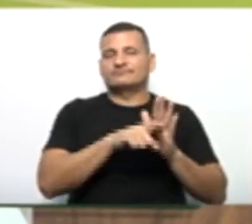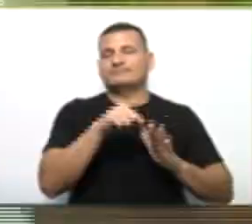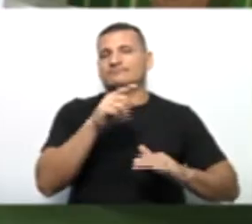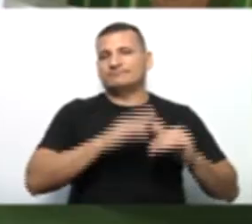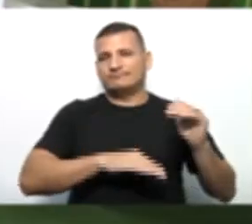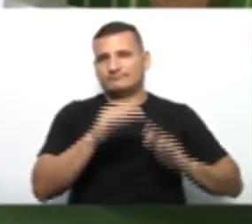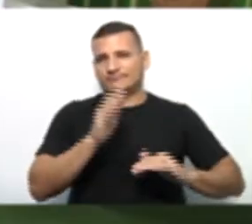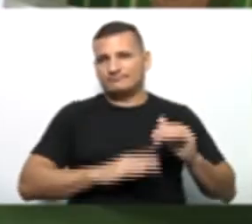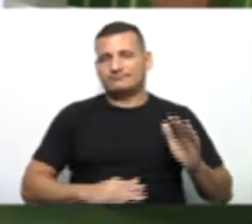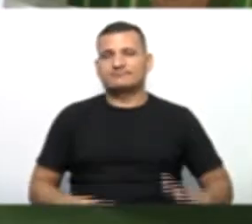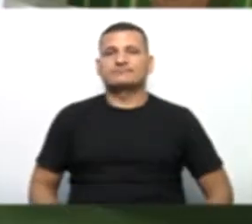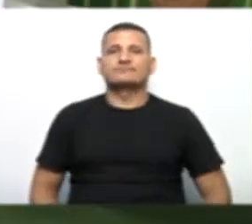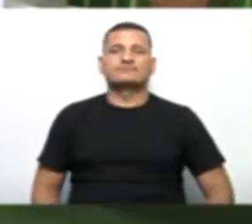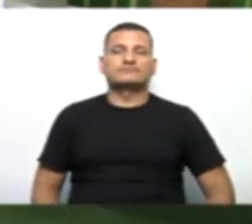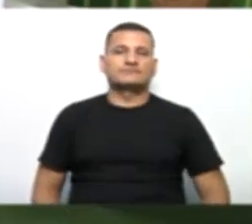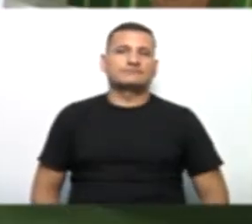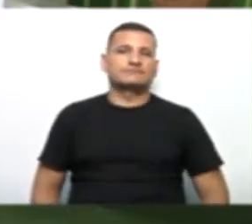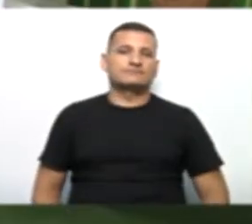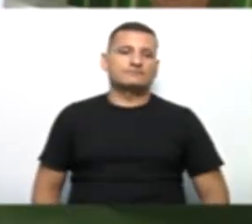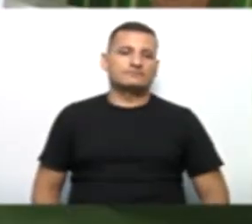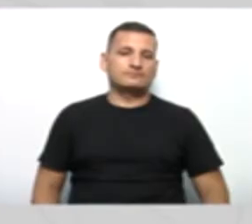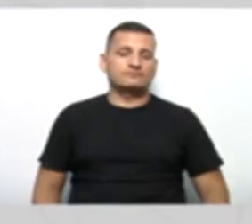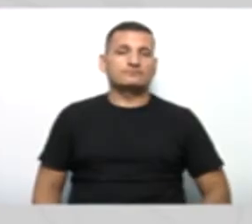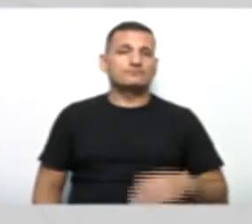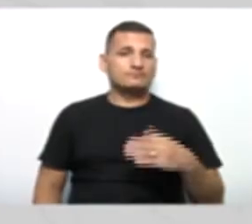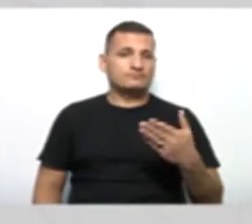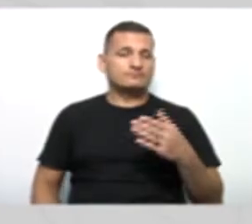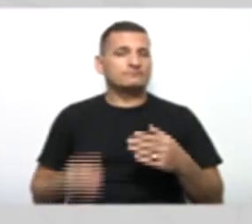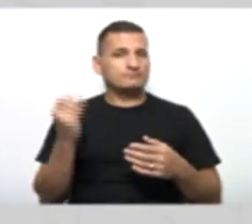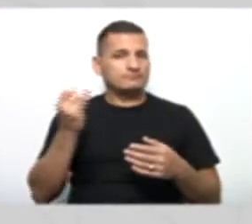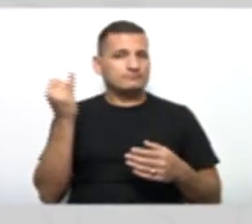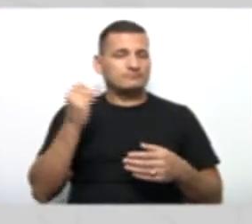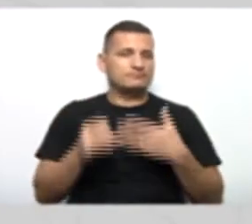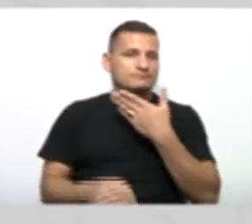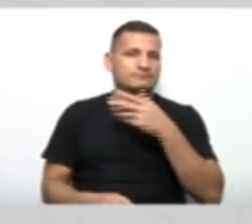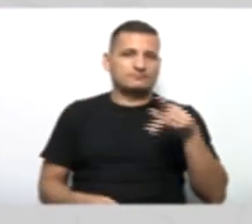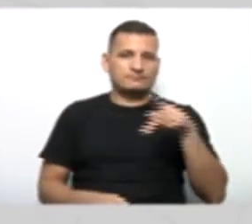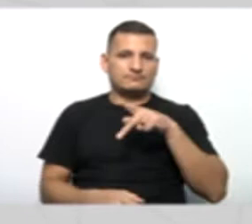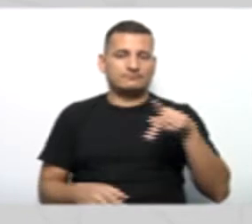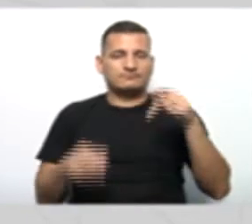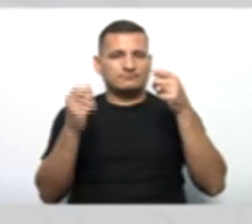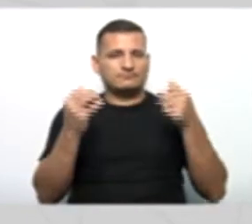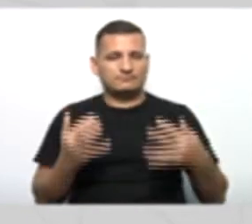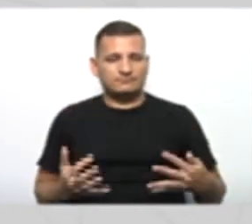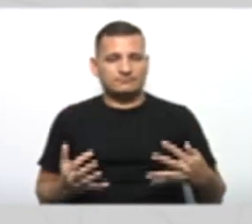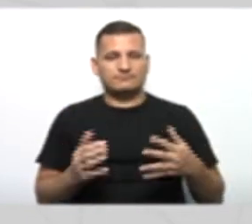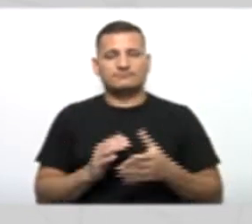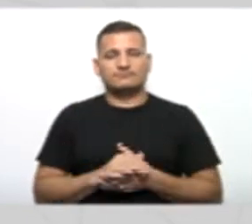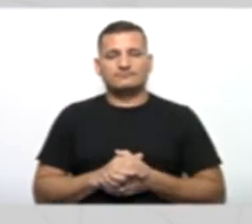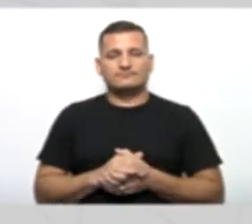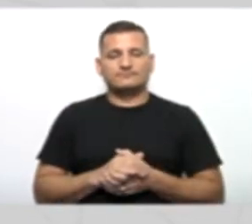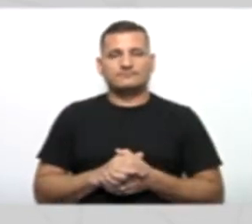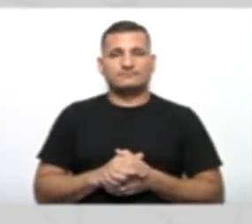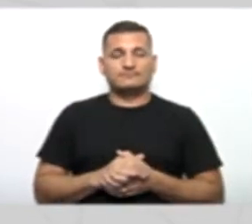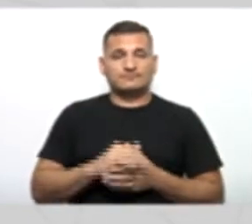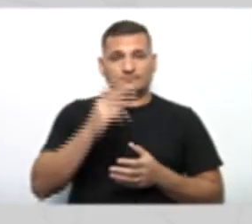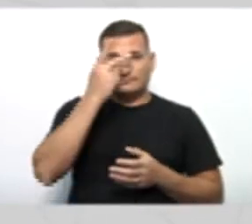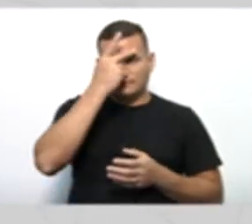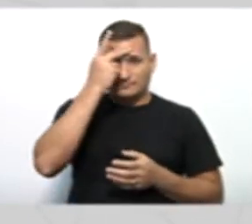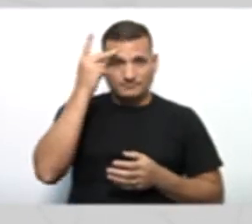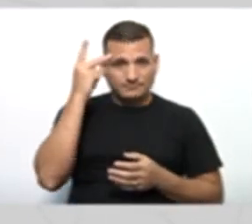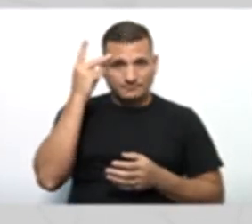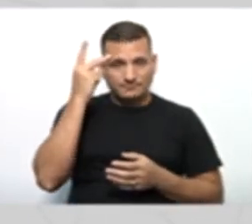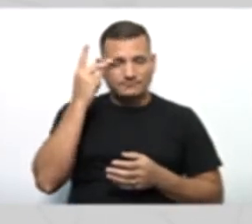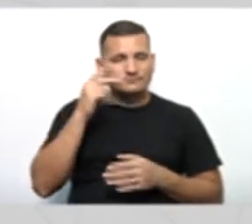é muito bem porque eu sou essa é importantíssimo que eu trouxe o wesley falou justamente sobre isso normalmente as pessoas